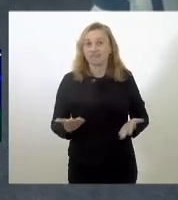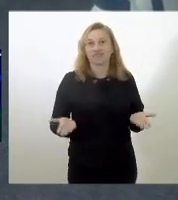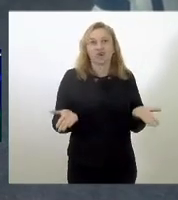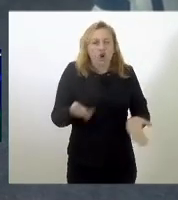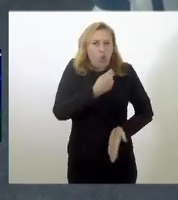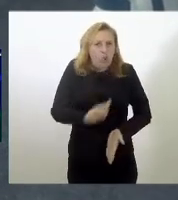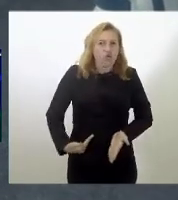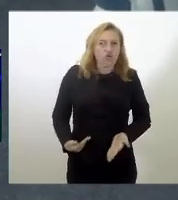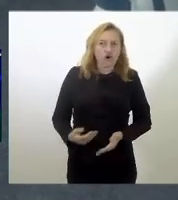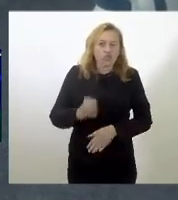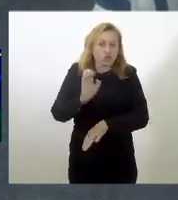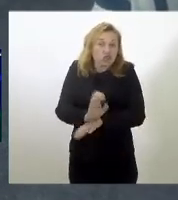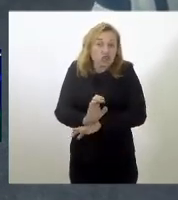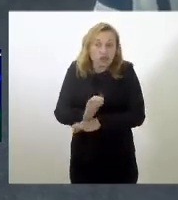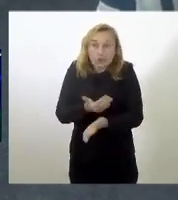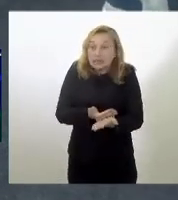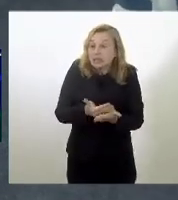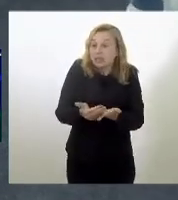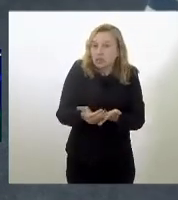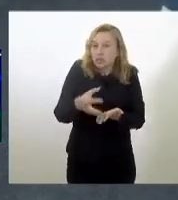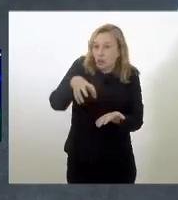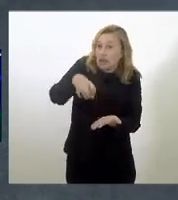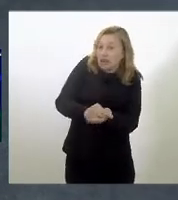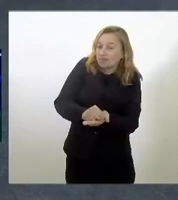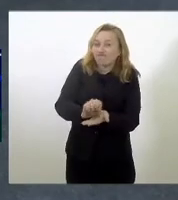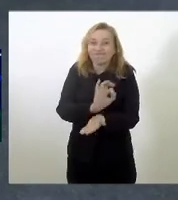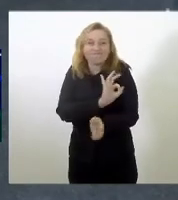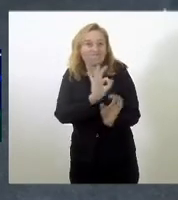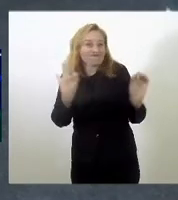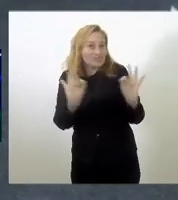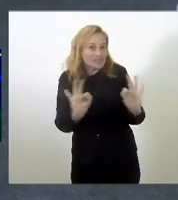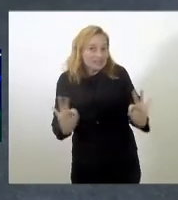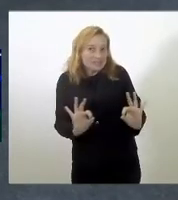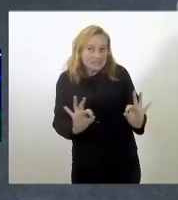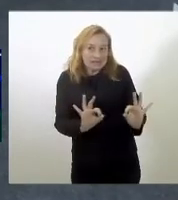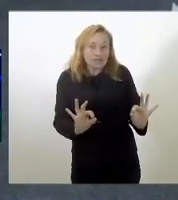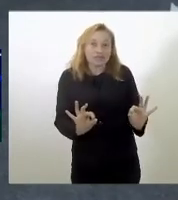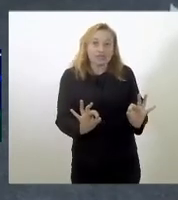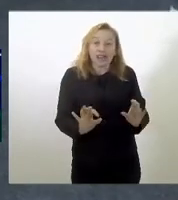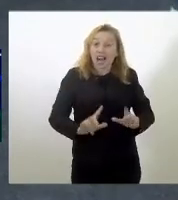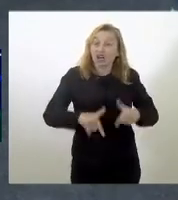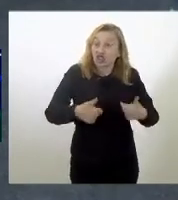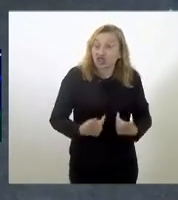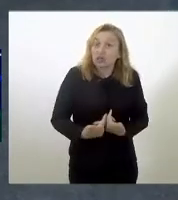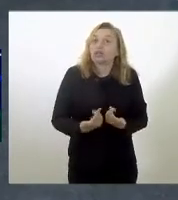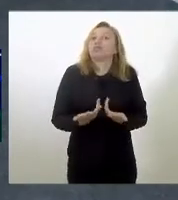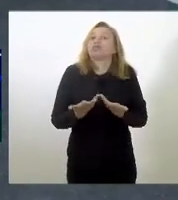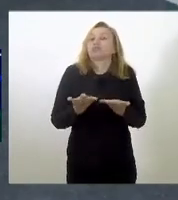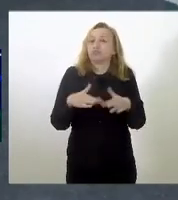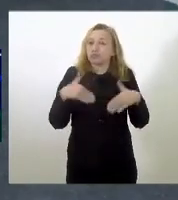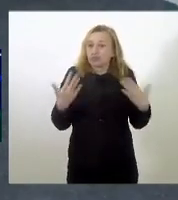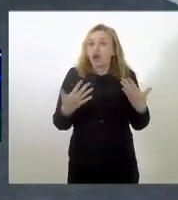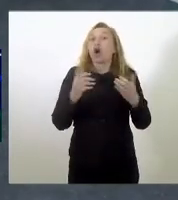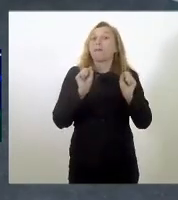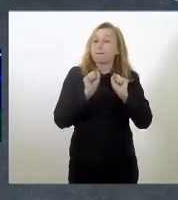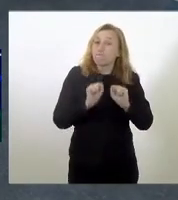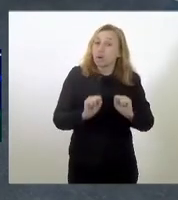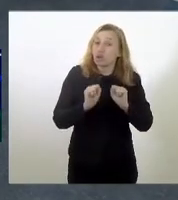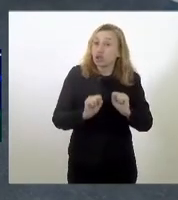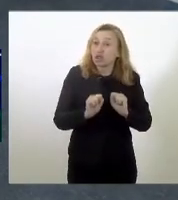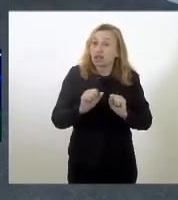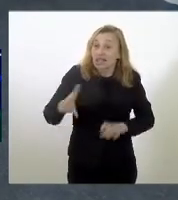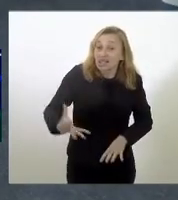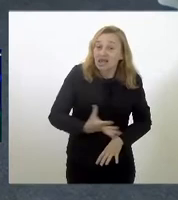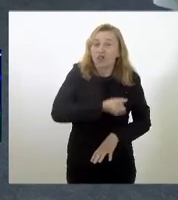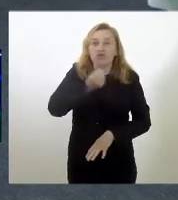do Estado não iniciou o cadastramento para ser de fato colocado em prática. E com isso, nós poderíamos estar